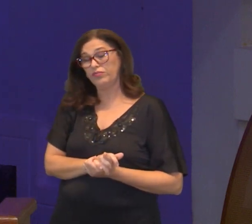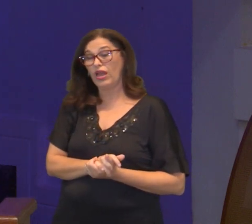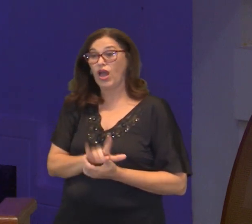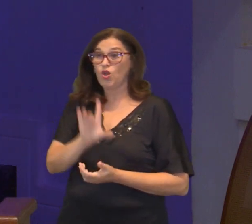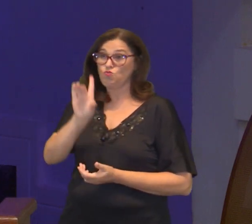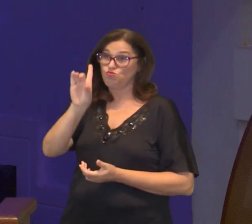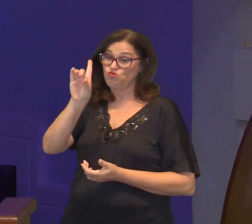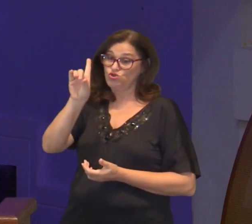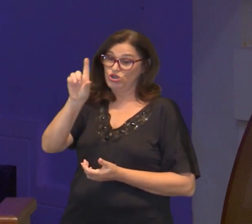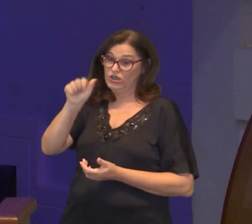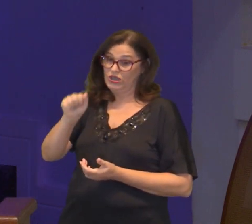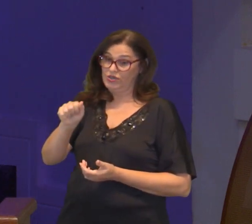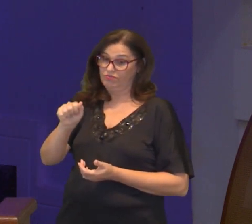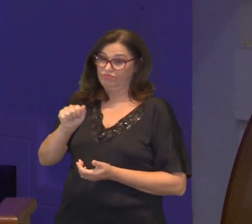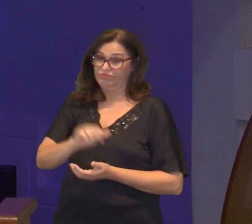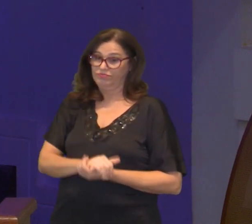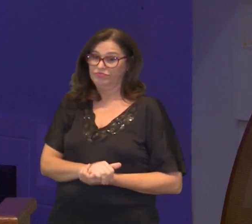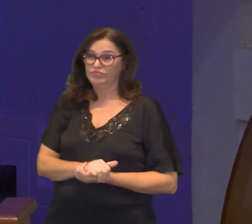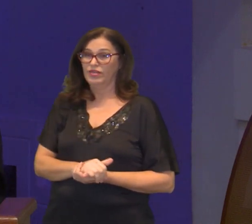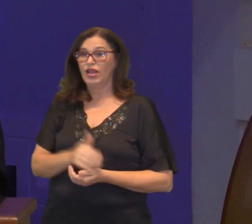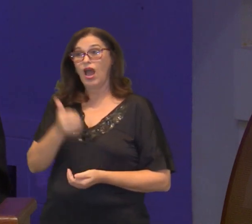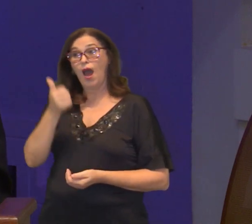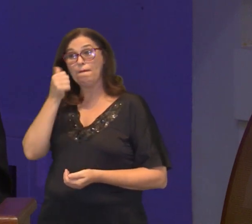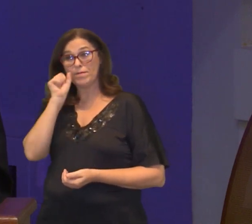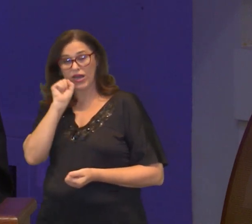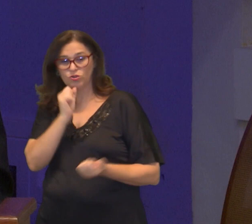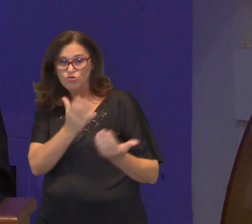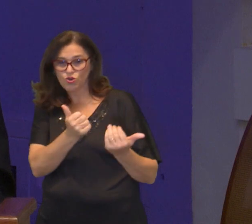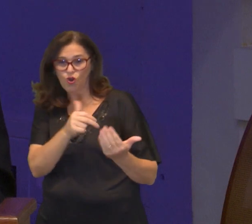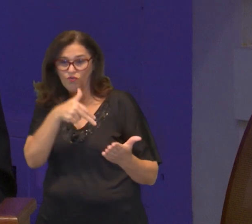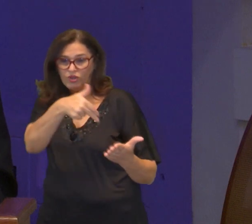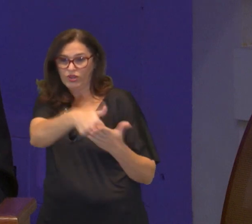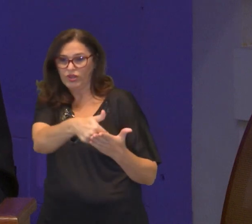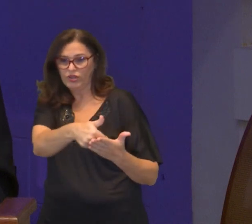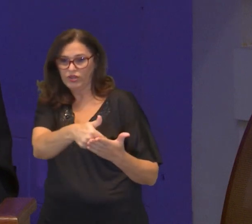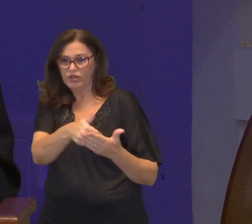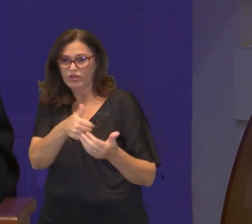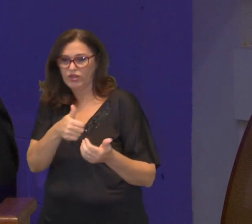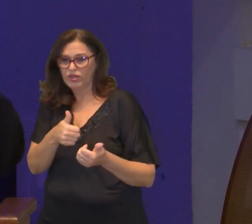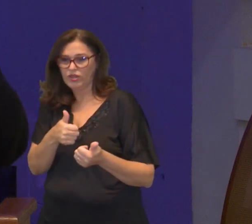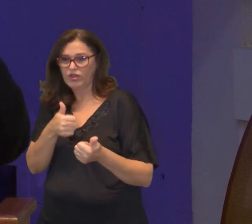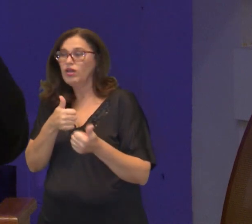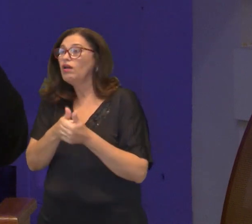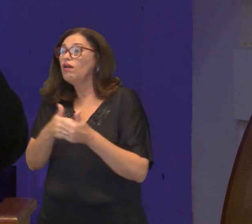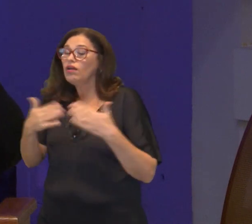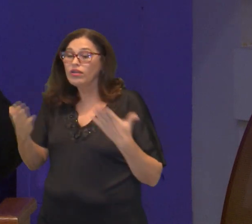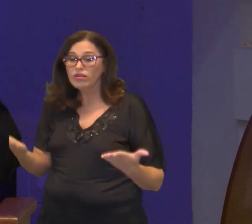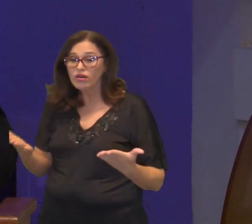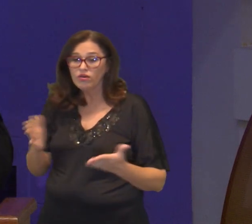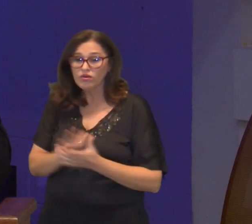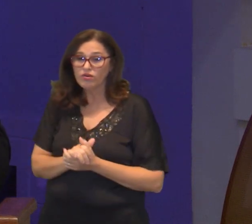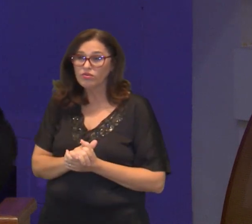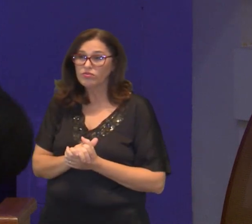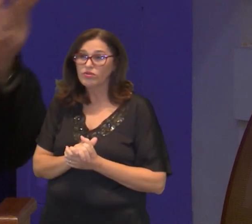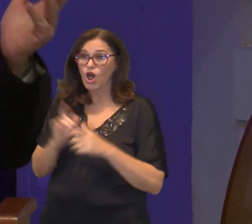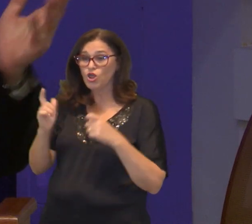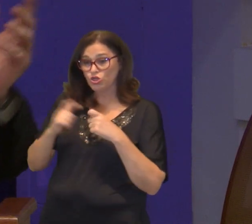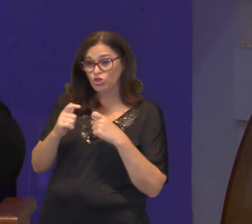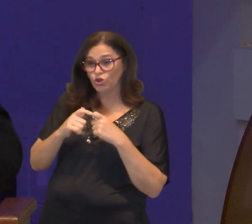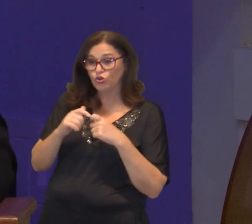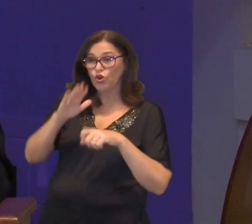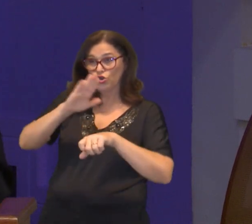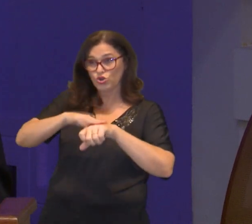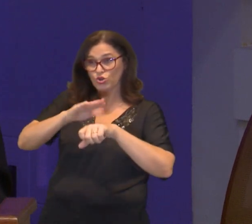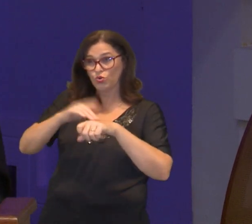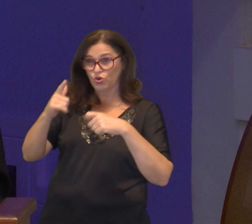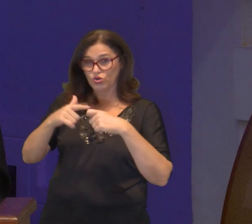dia que a mãe desse jovem chega para o médico e diz: e então, doutor, porque foi chamada